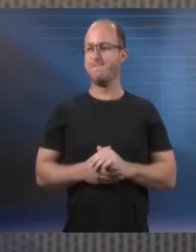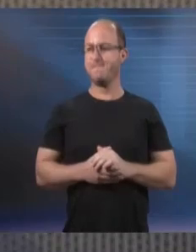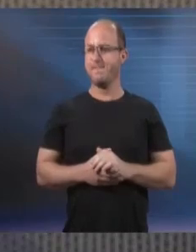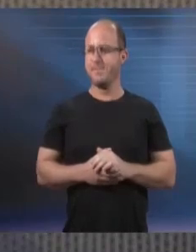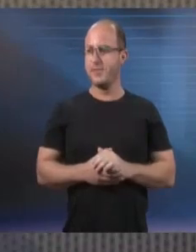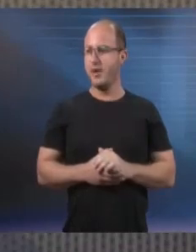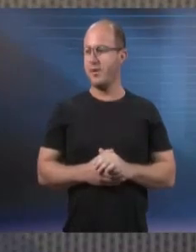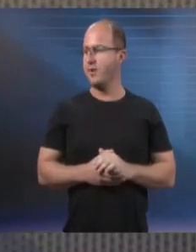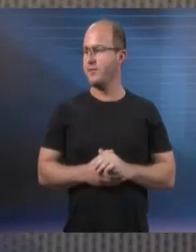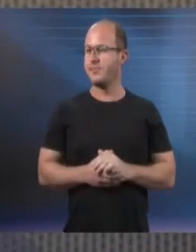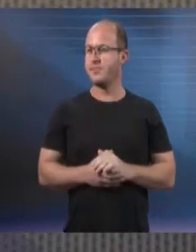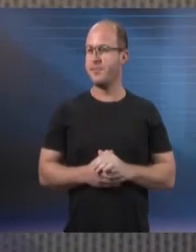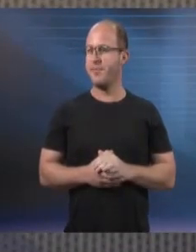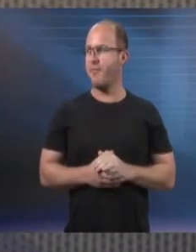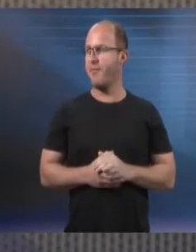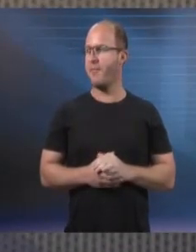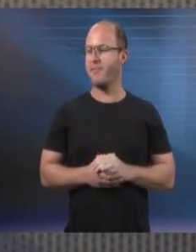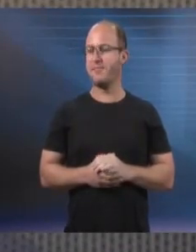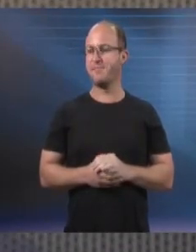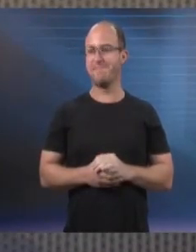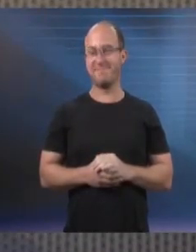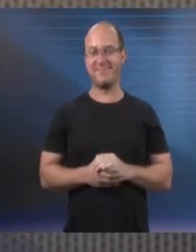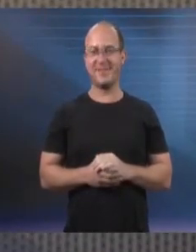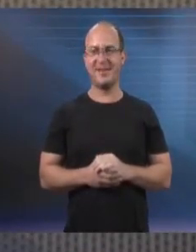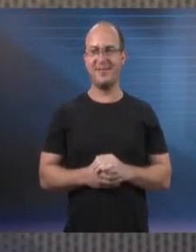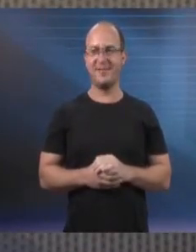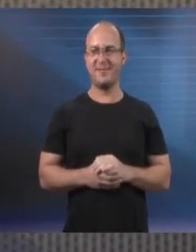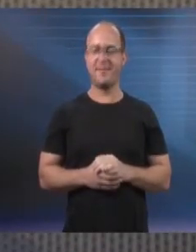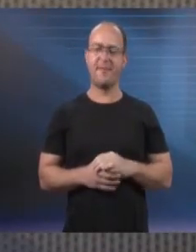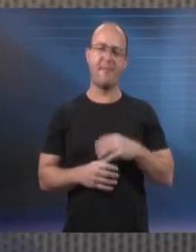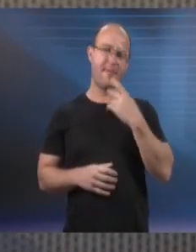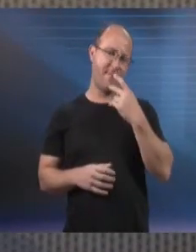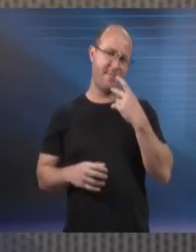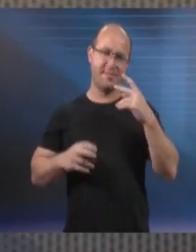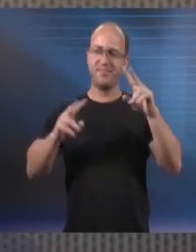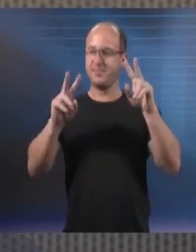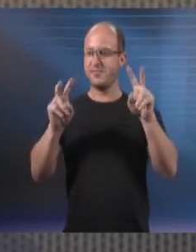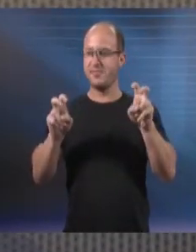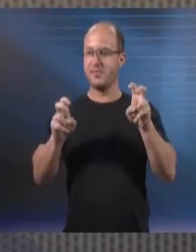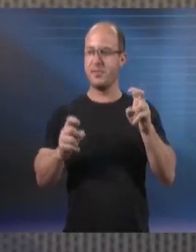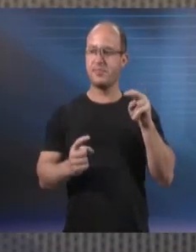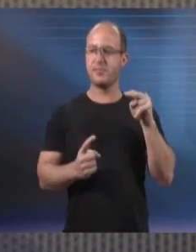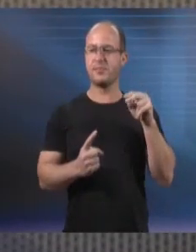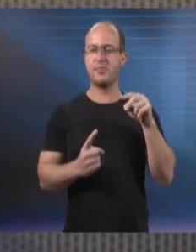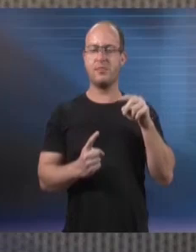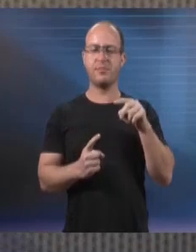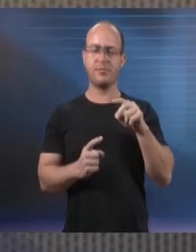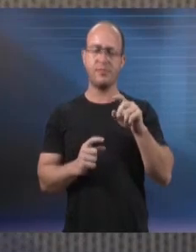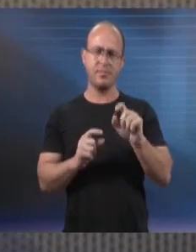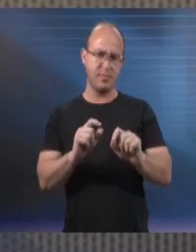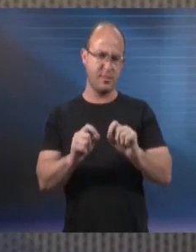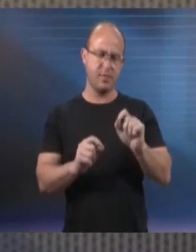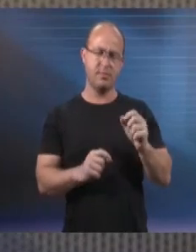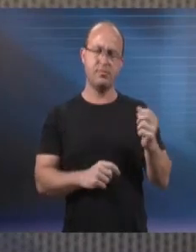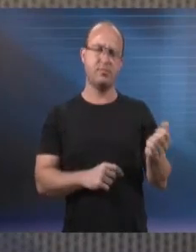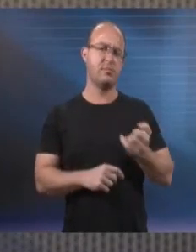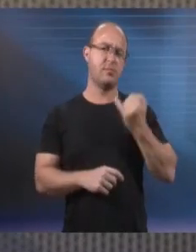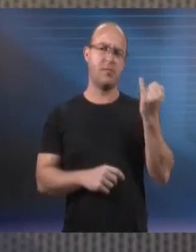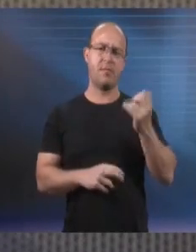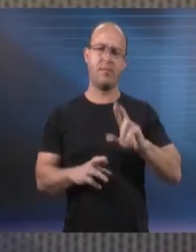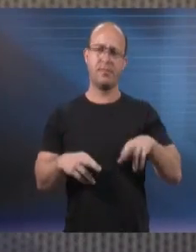quero tratar aqui de um assunto que foi objeto de uma